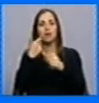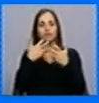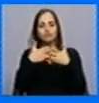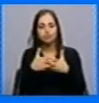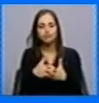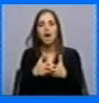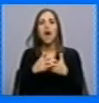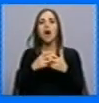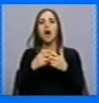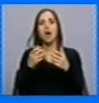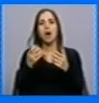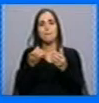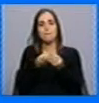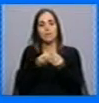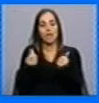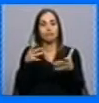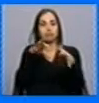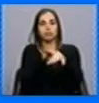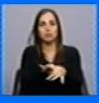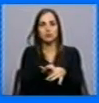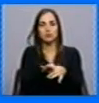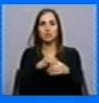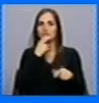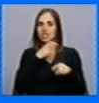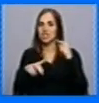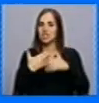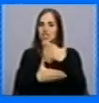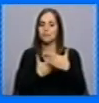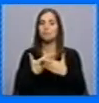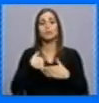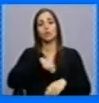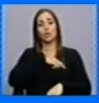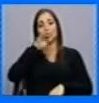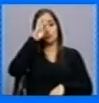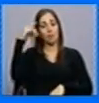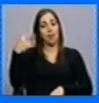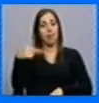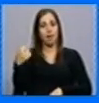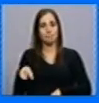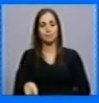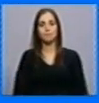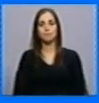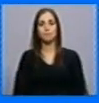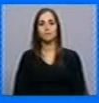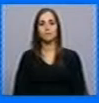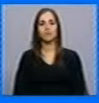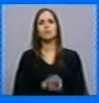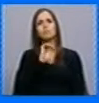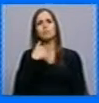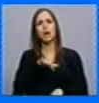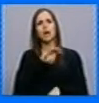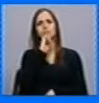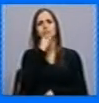há uma enorme energia. Ora, portanto, nós sabemos que ela existe, a antimatéria. O que é um grande mistério há mais de 40 anos